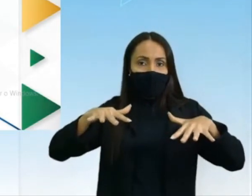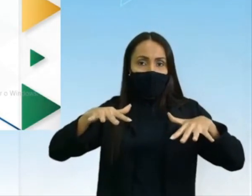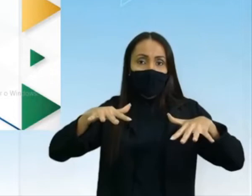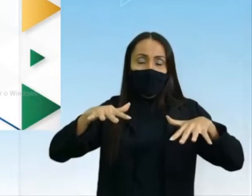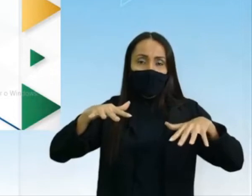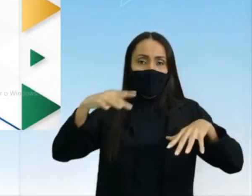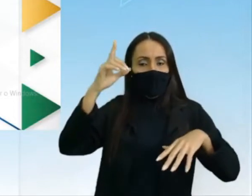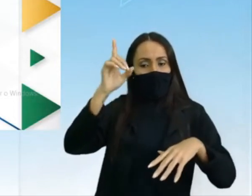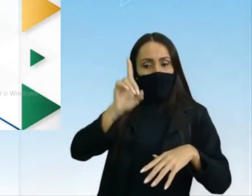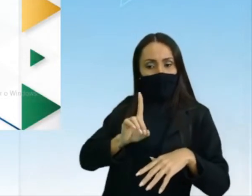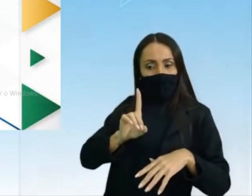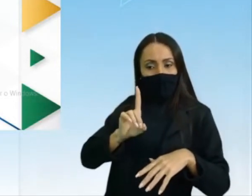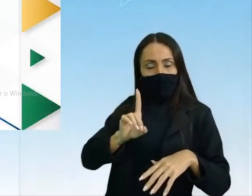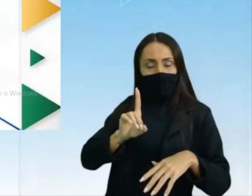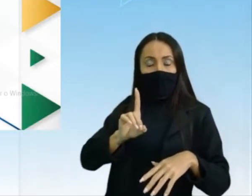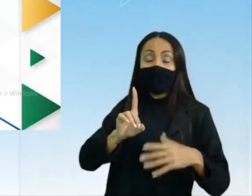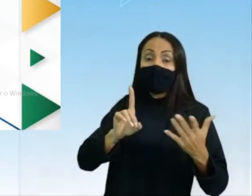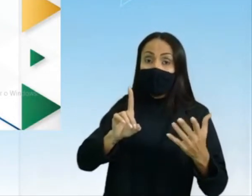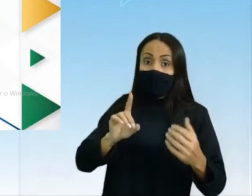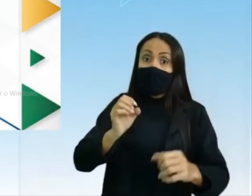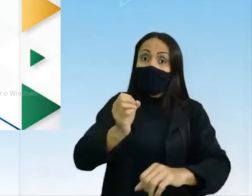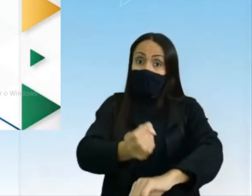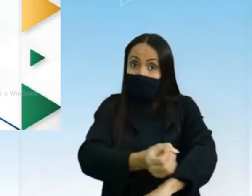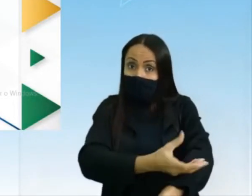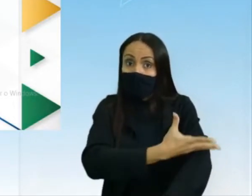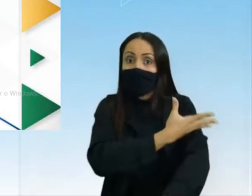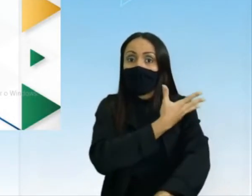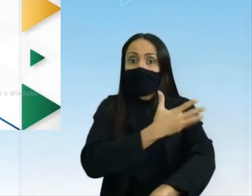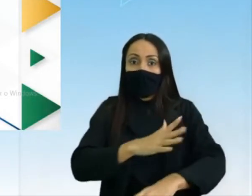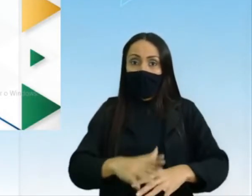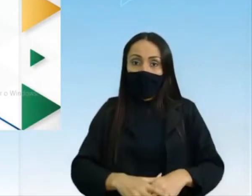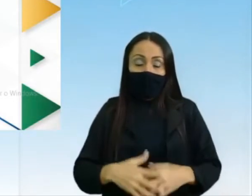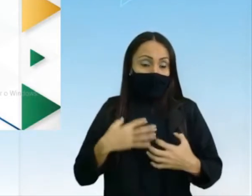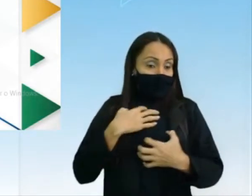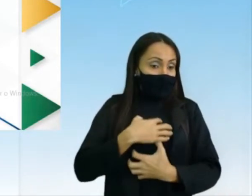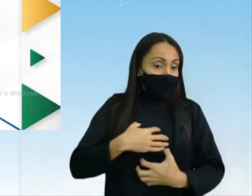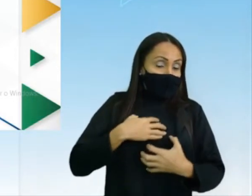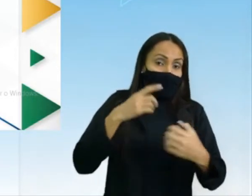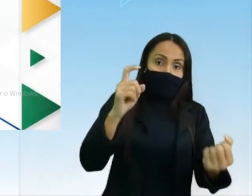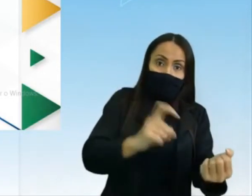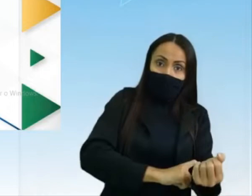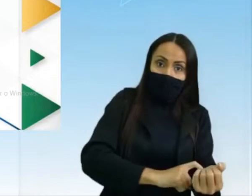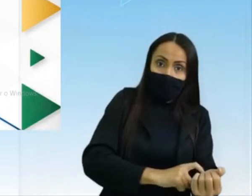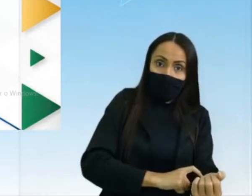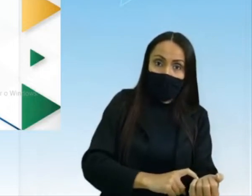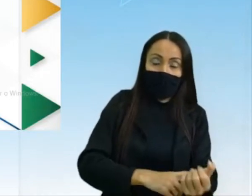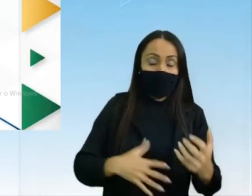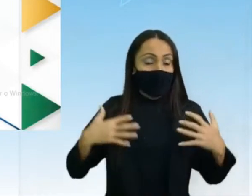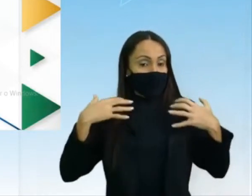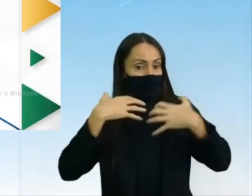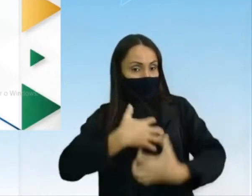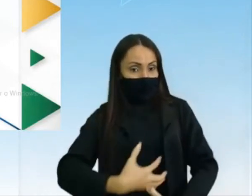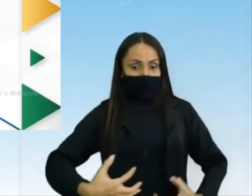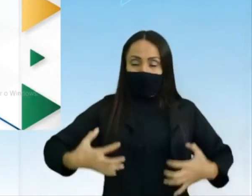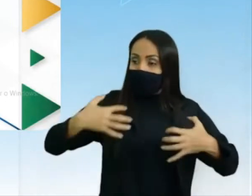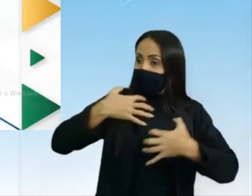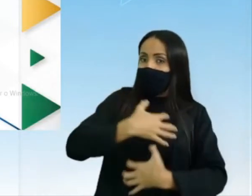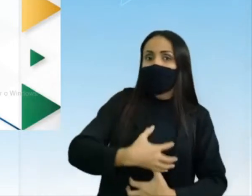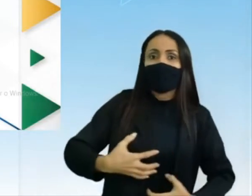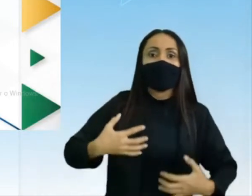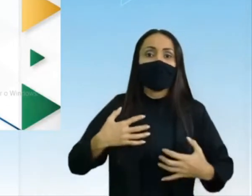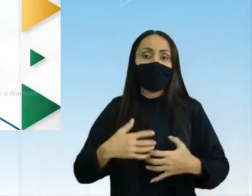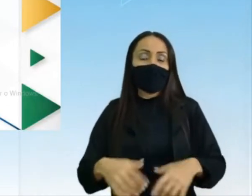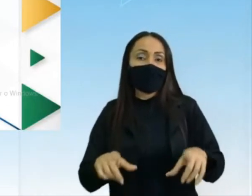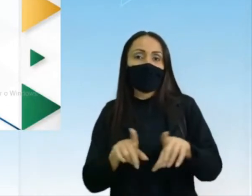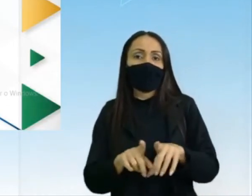batalha emocional, das mais tensas. E justamente essa adrenalina, essa descarga, faz com